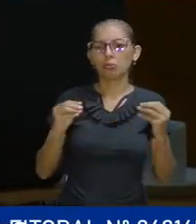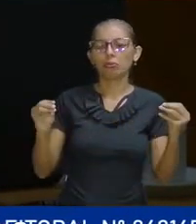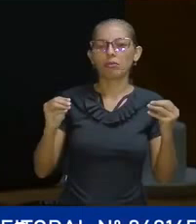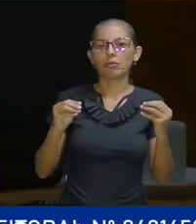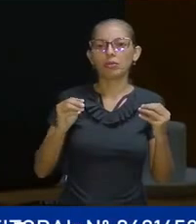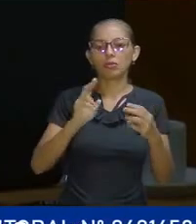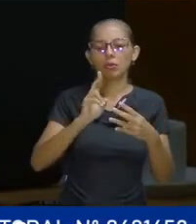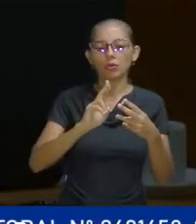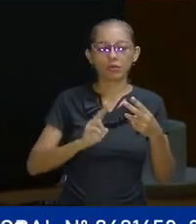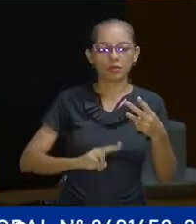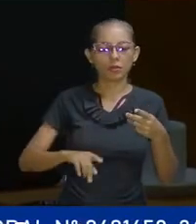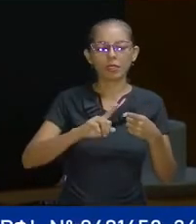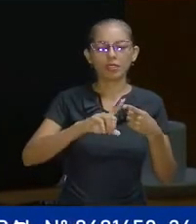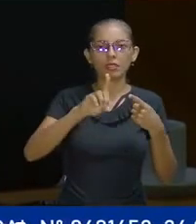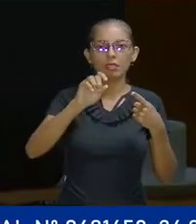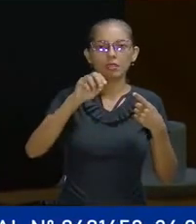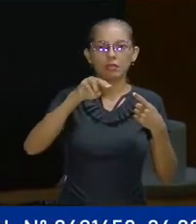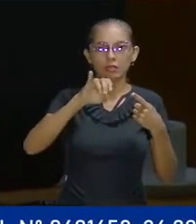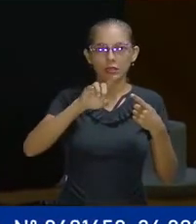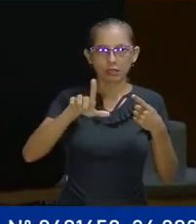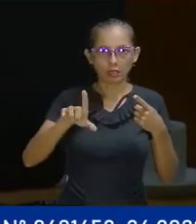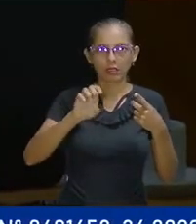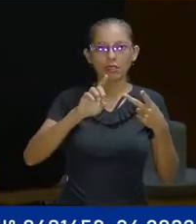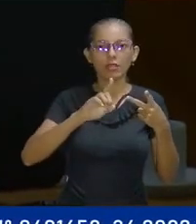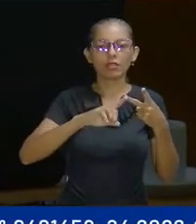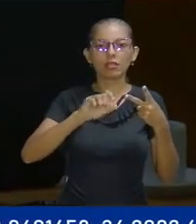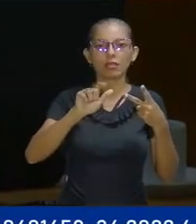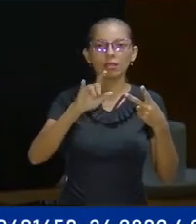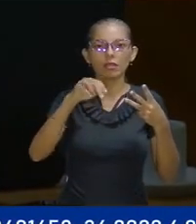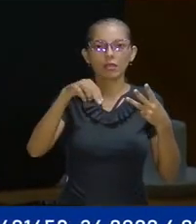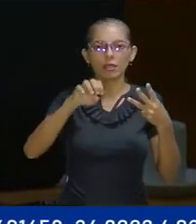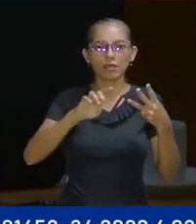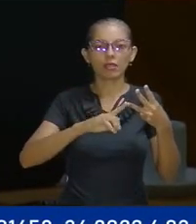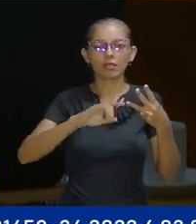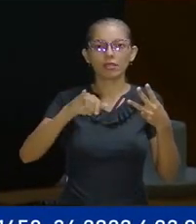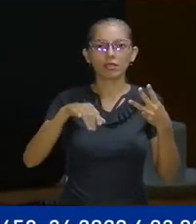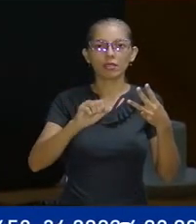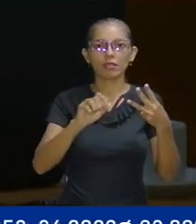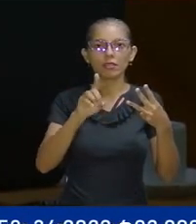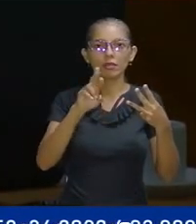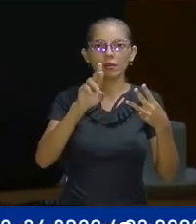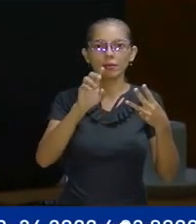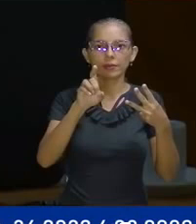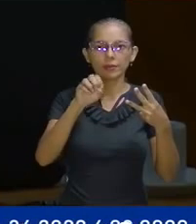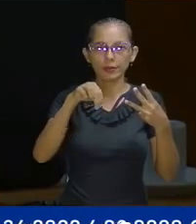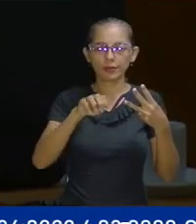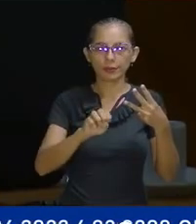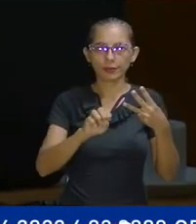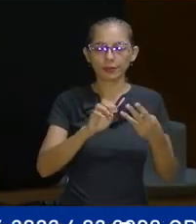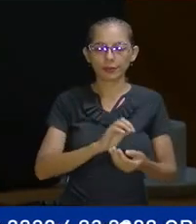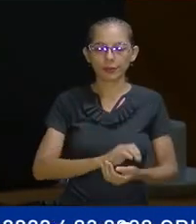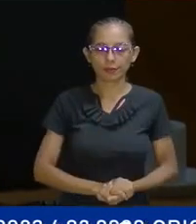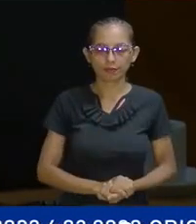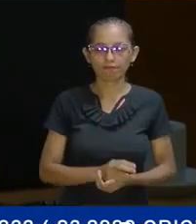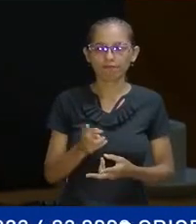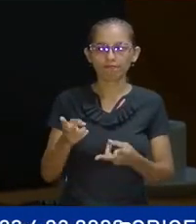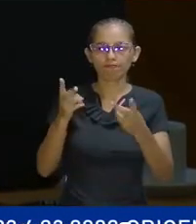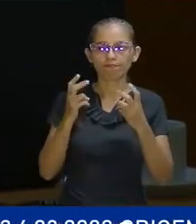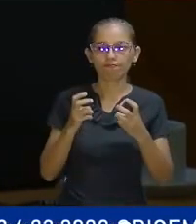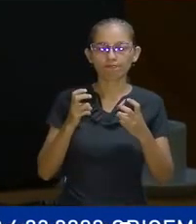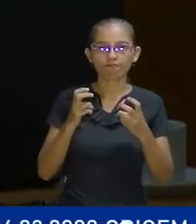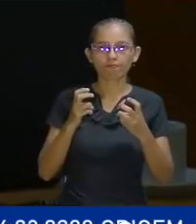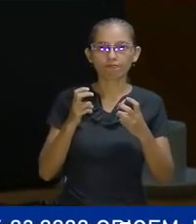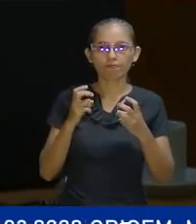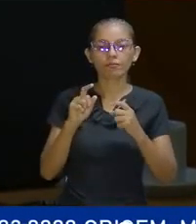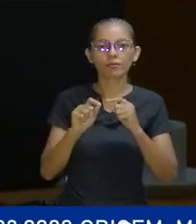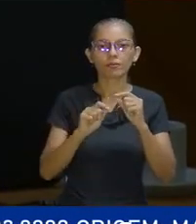e Jardene, além de outras que não moram na localidade. Observa-se que os áudios não sugerem